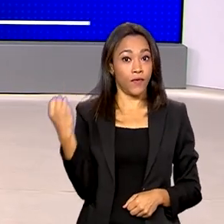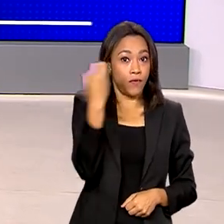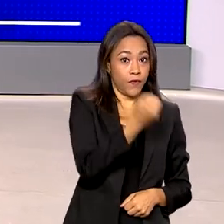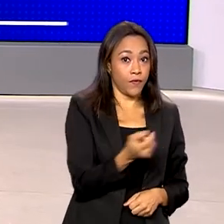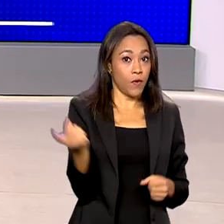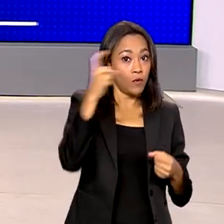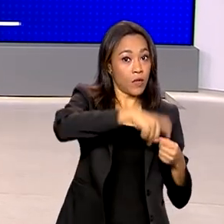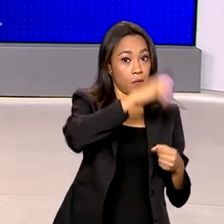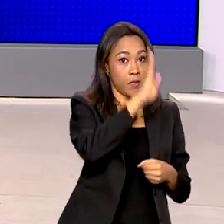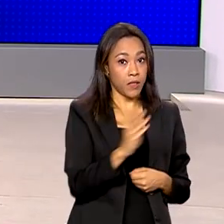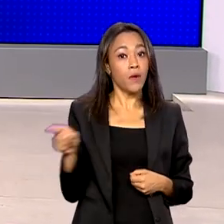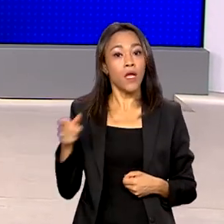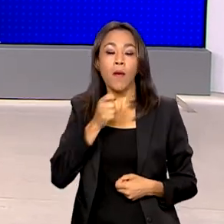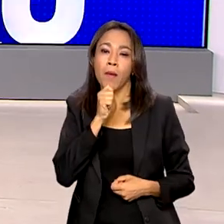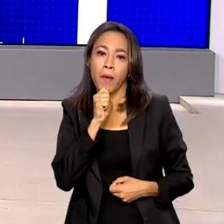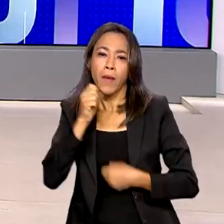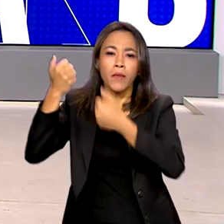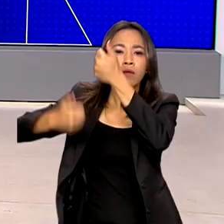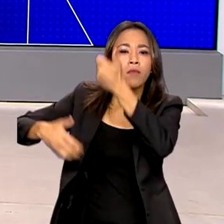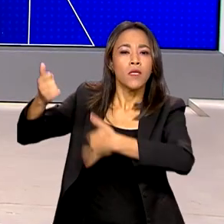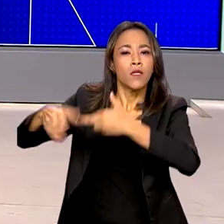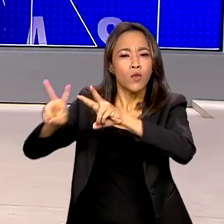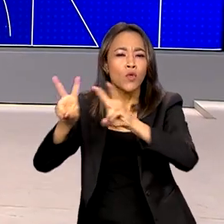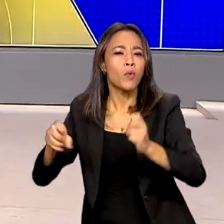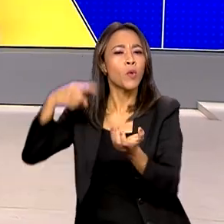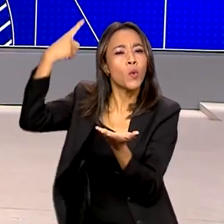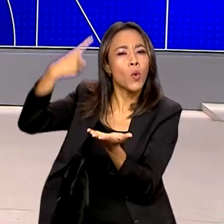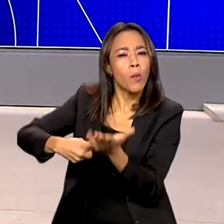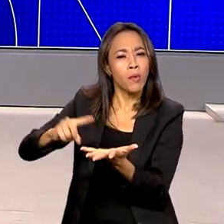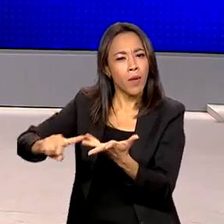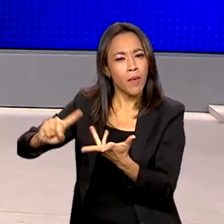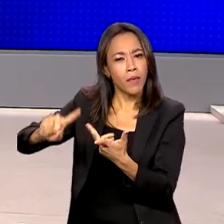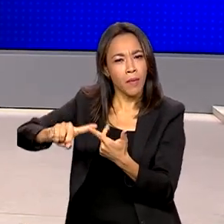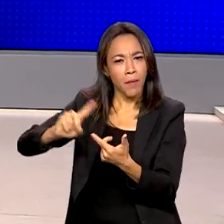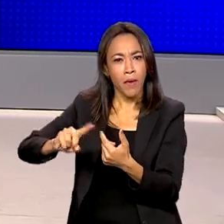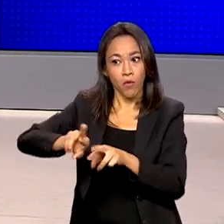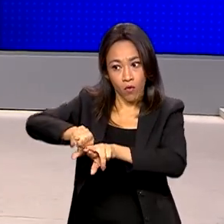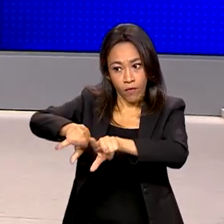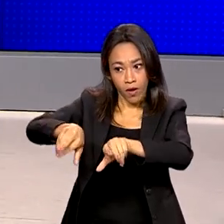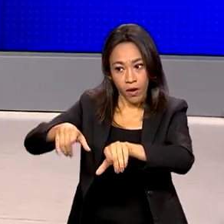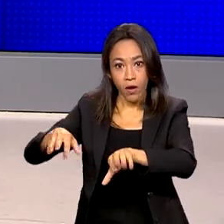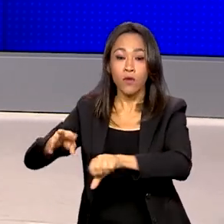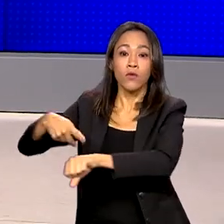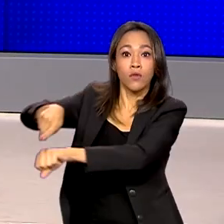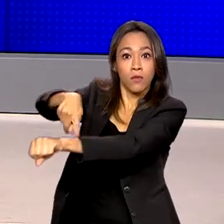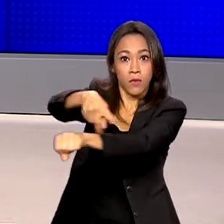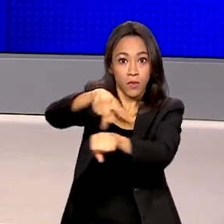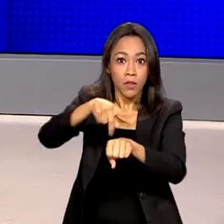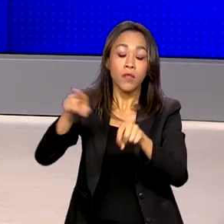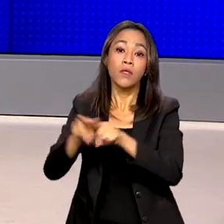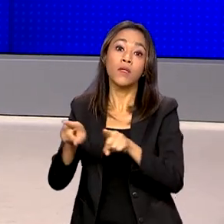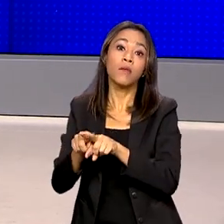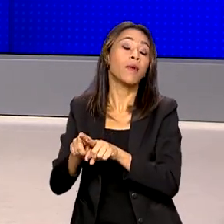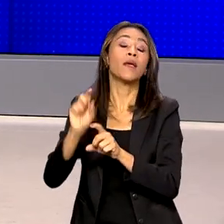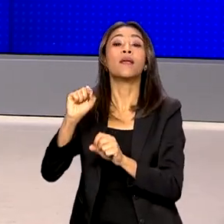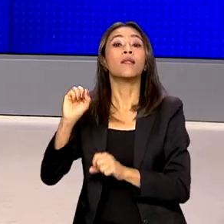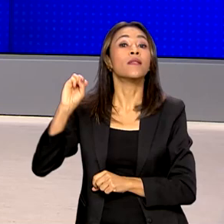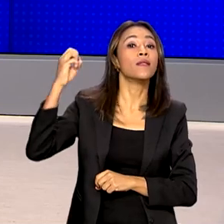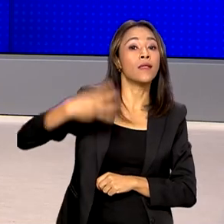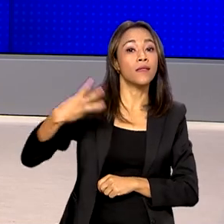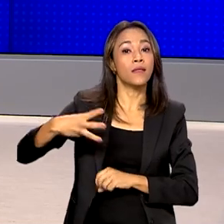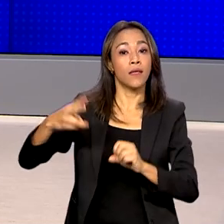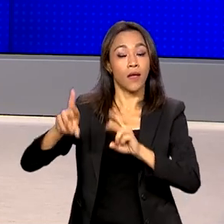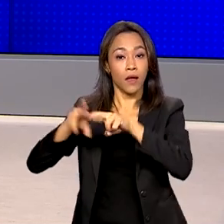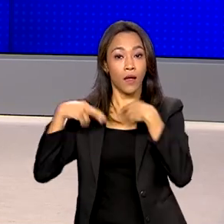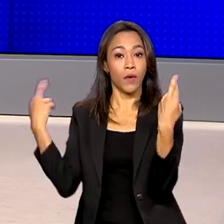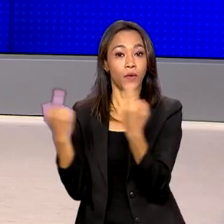para falar sobre os compromissos que incluíram encontros bilaterais e a participação na terceira reunião de cúpula